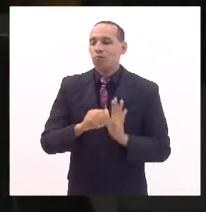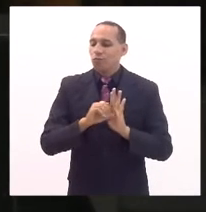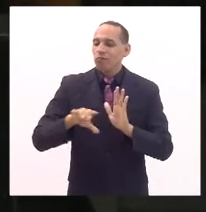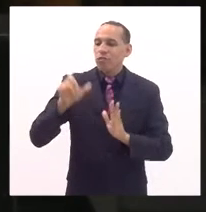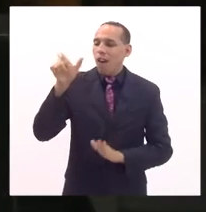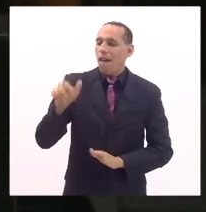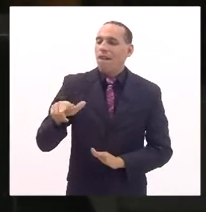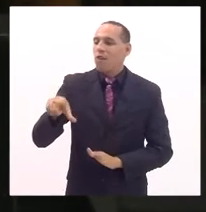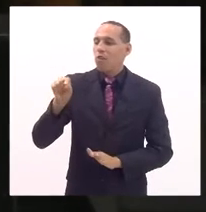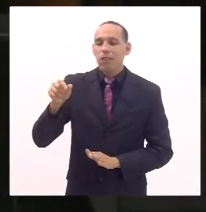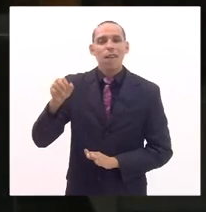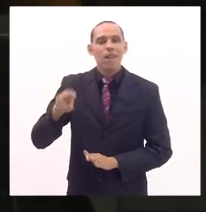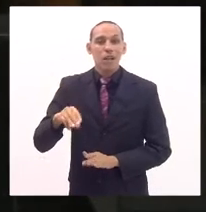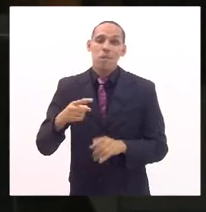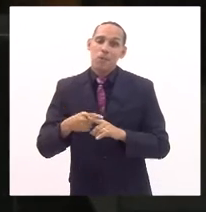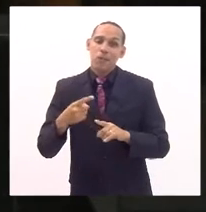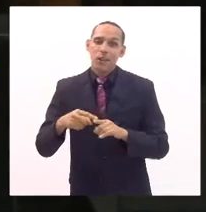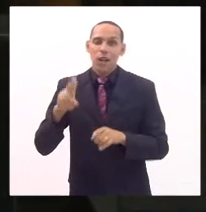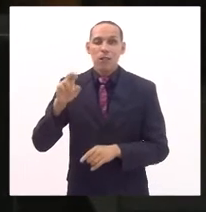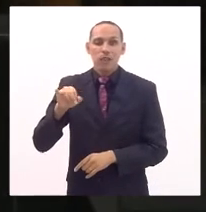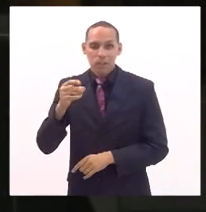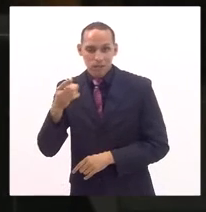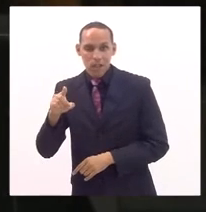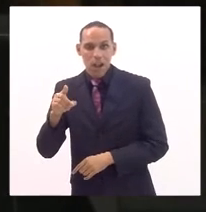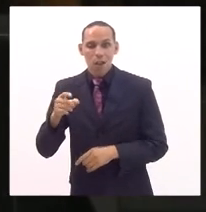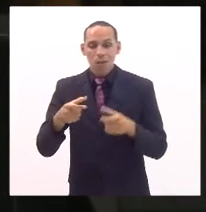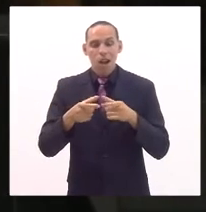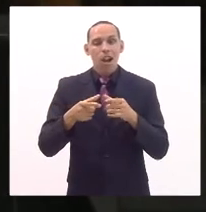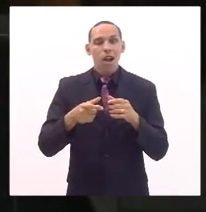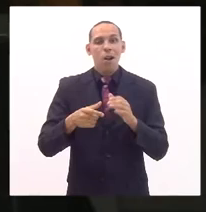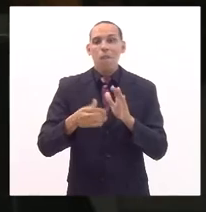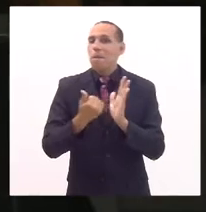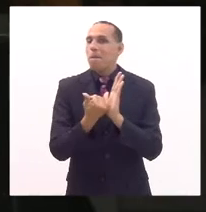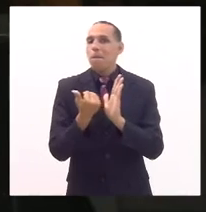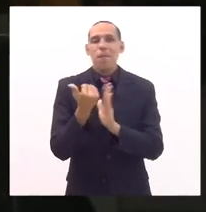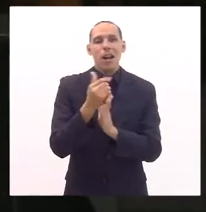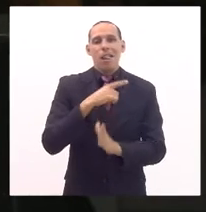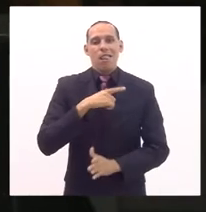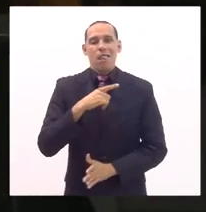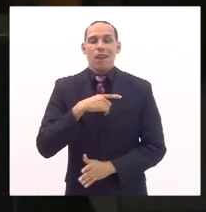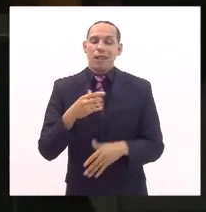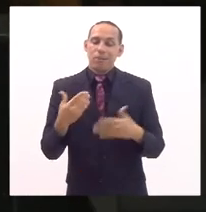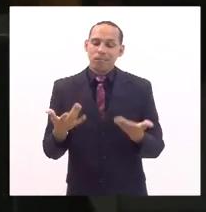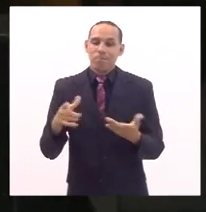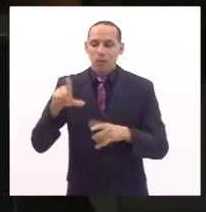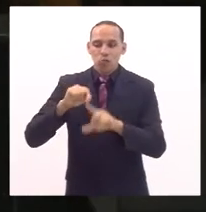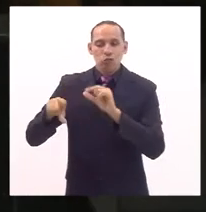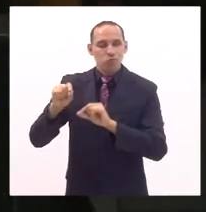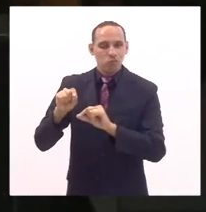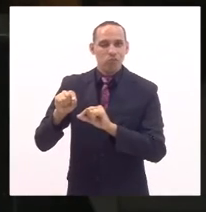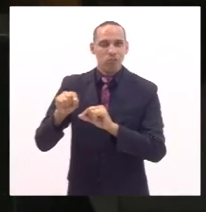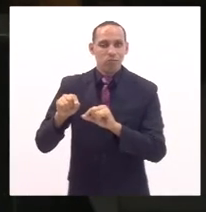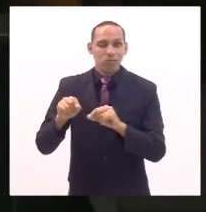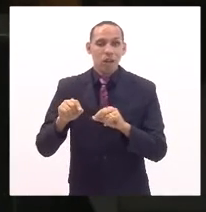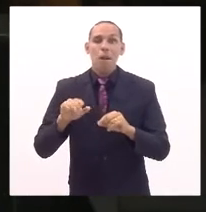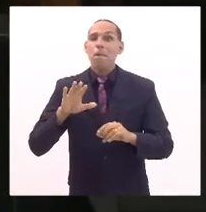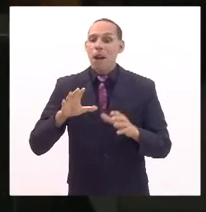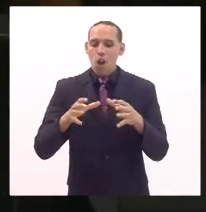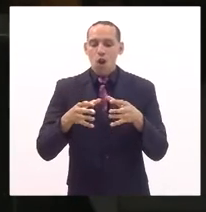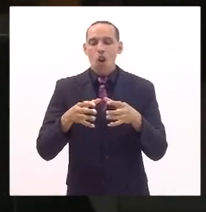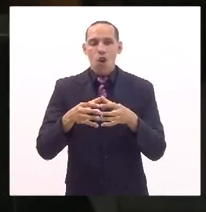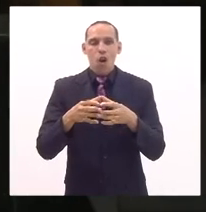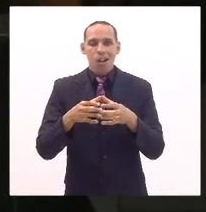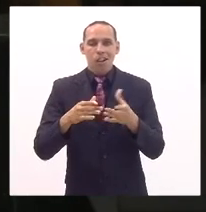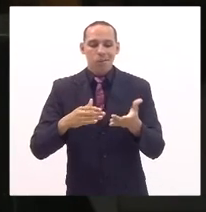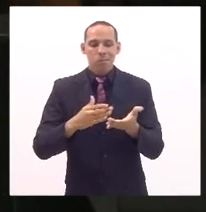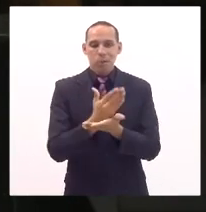tem o controle majoritário Nossas ações mas é o conselho que homologo o nome